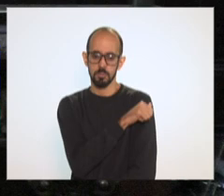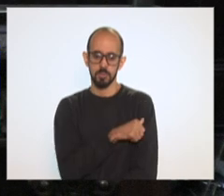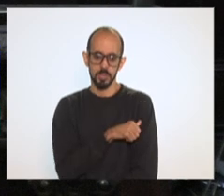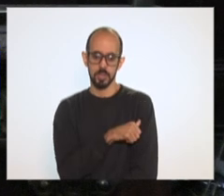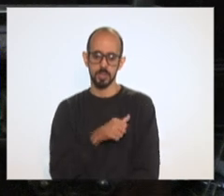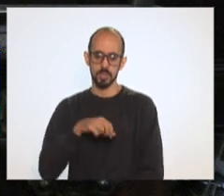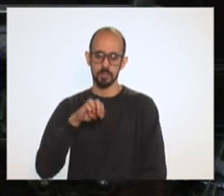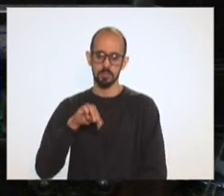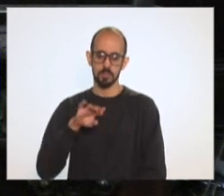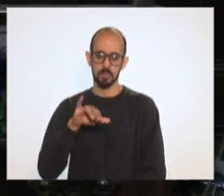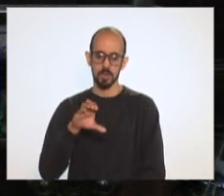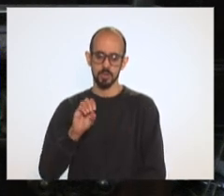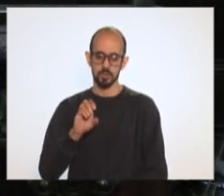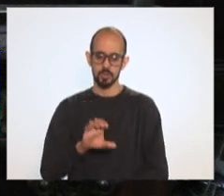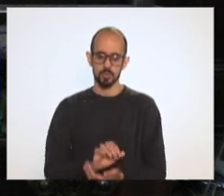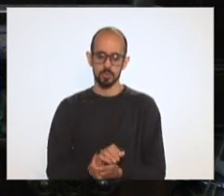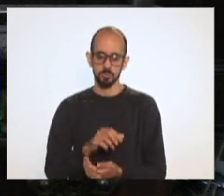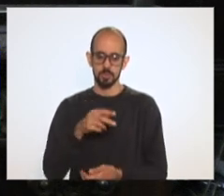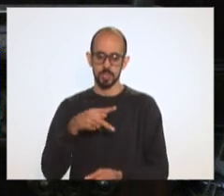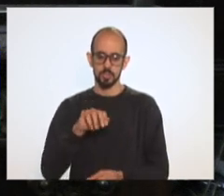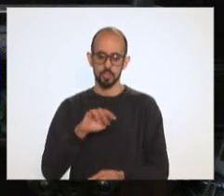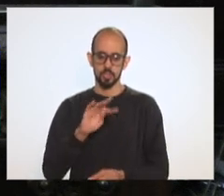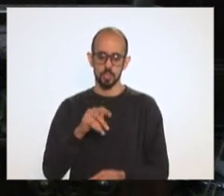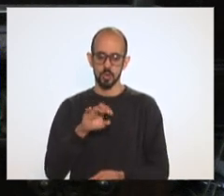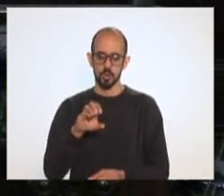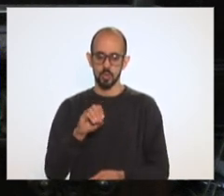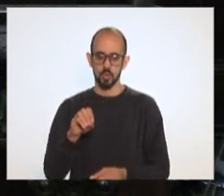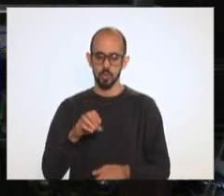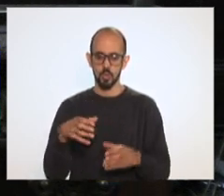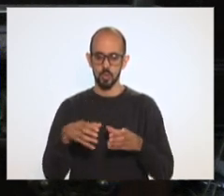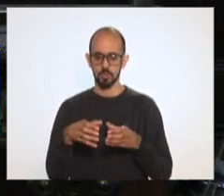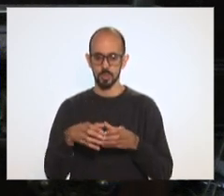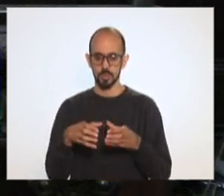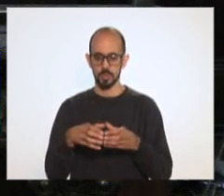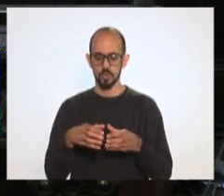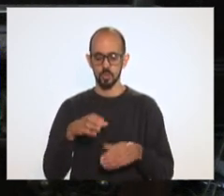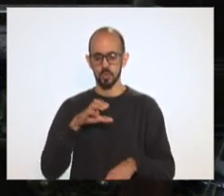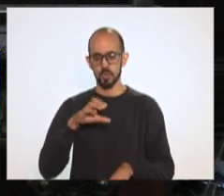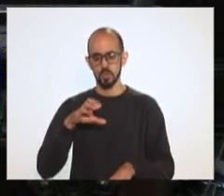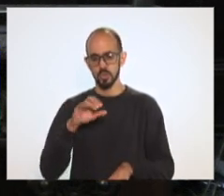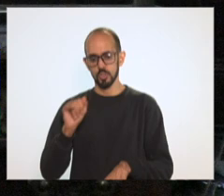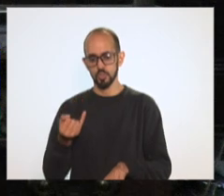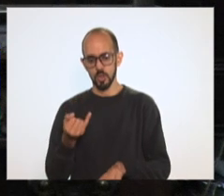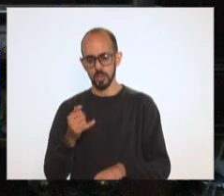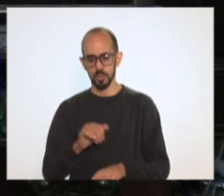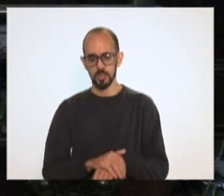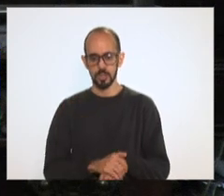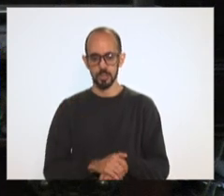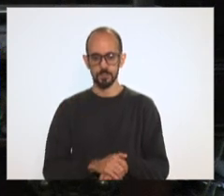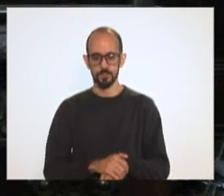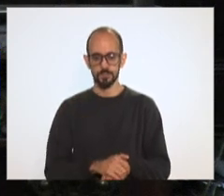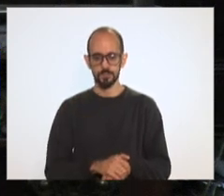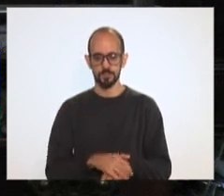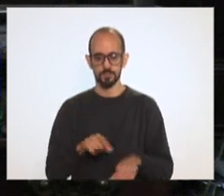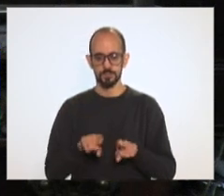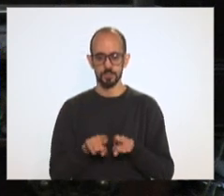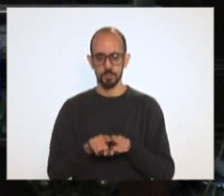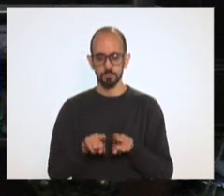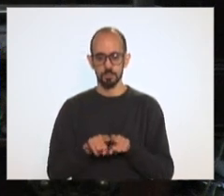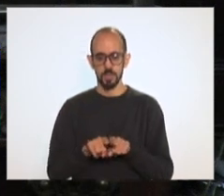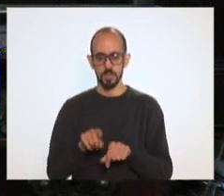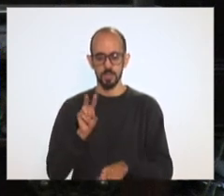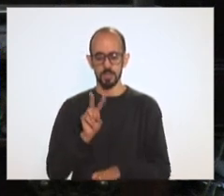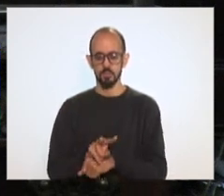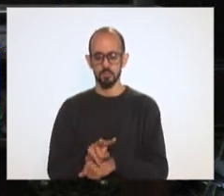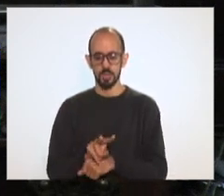Pacheco dependendo de pareceres das comissões de condição de justiça de defesa do direito das mulheres servidores